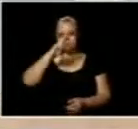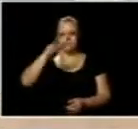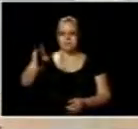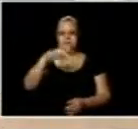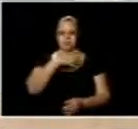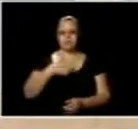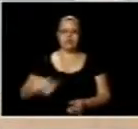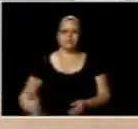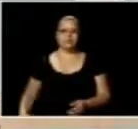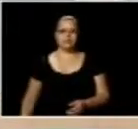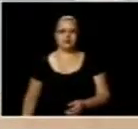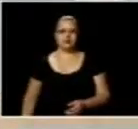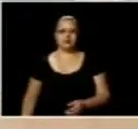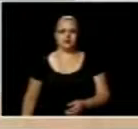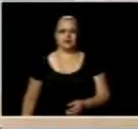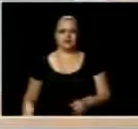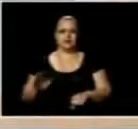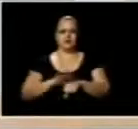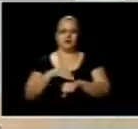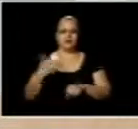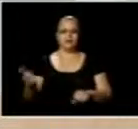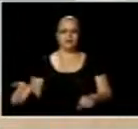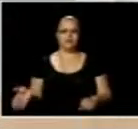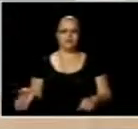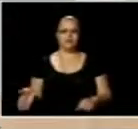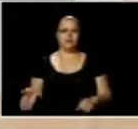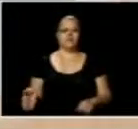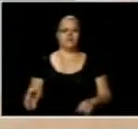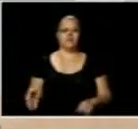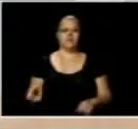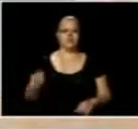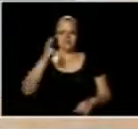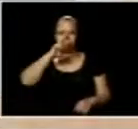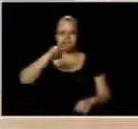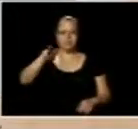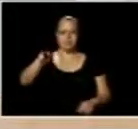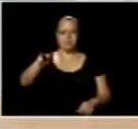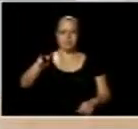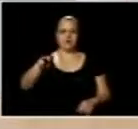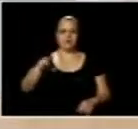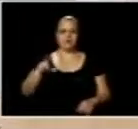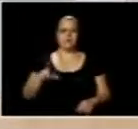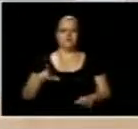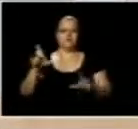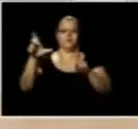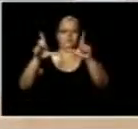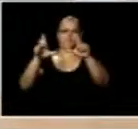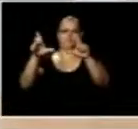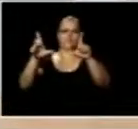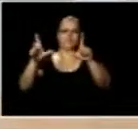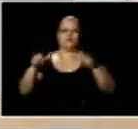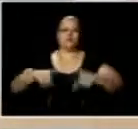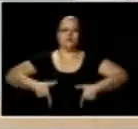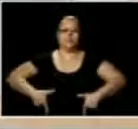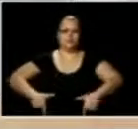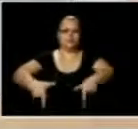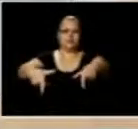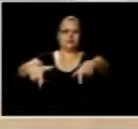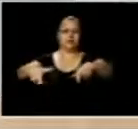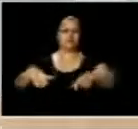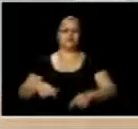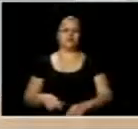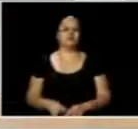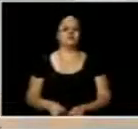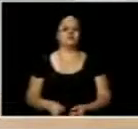sem orçamento, sem pessoas qualificadas dentro do quadro para se fazer, como se faz? A vereadora Poliano falou, isso é questão